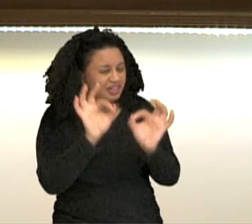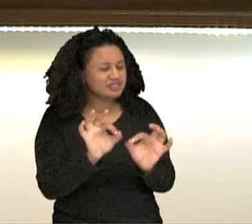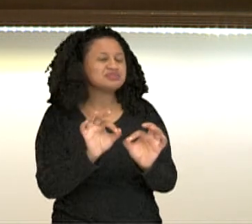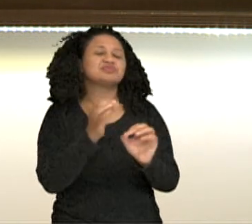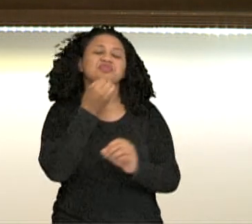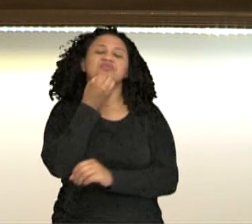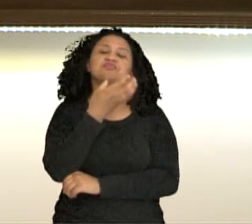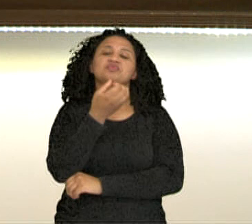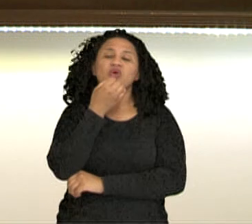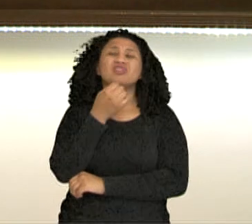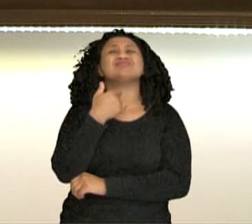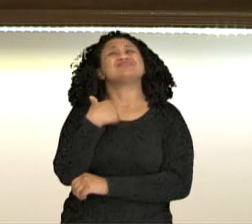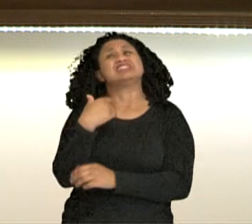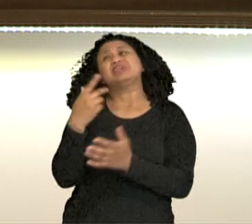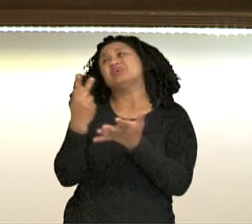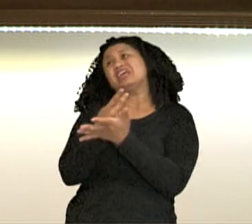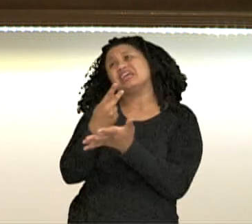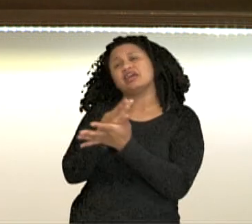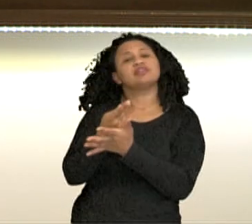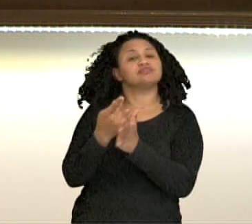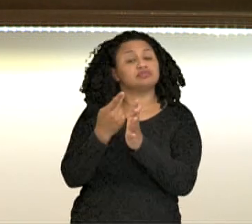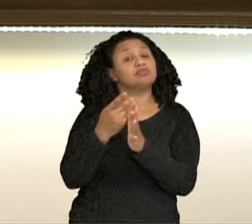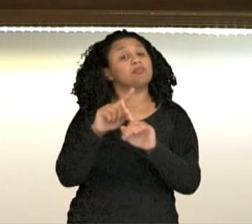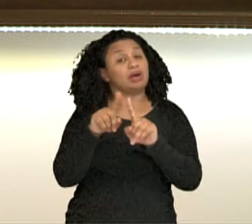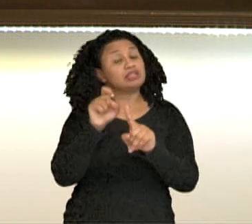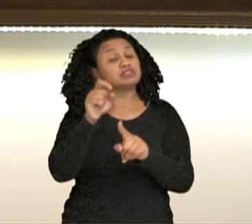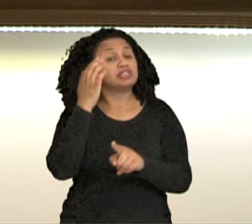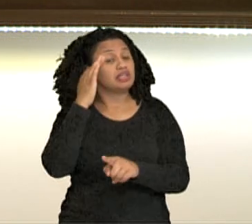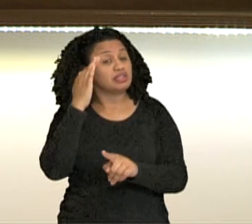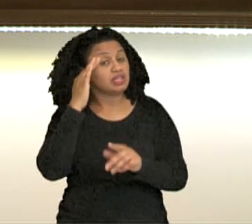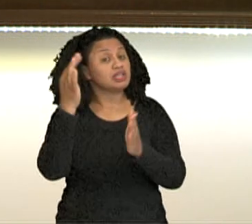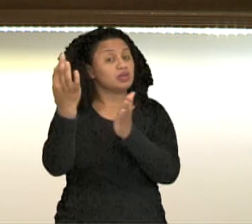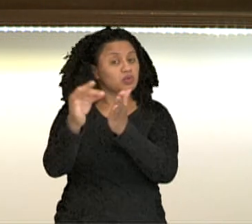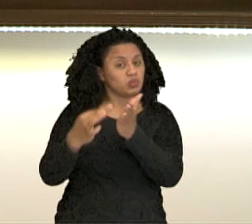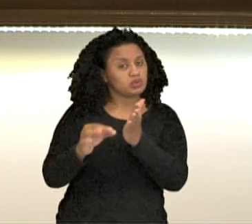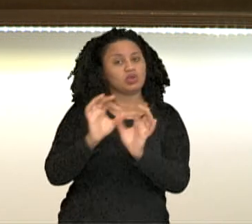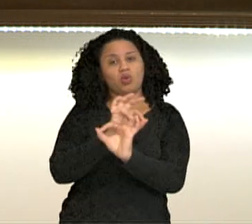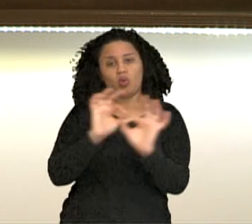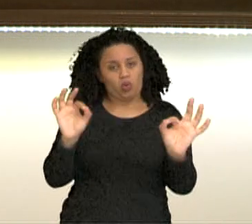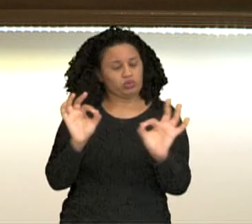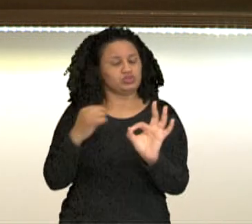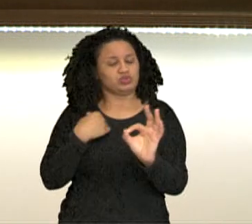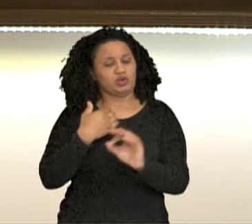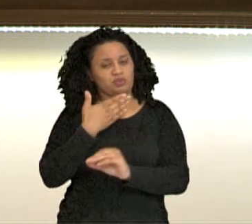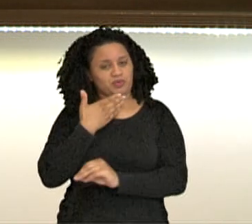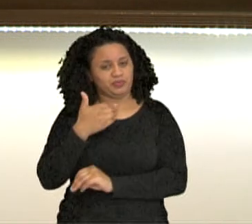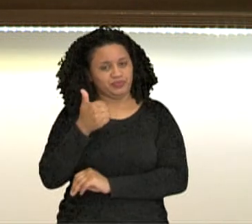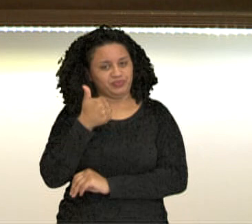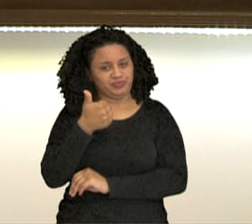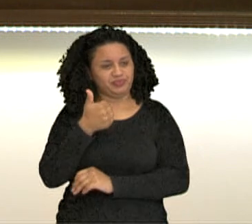bom. Não acertou? Entendeu a correção? Ótimo também, tá bom? Vamos continuar?